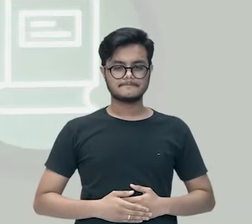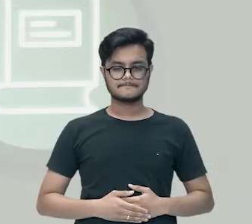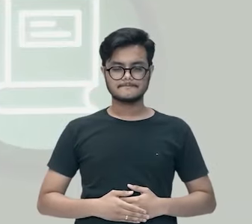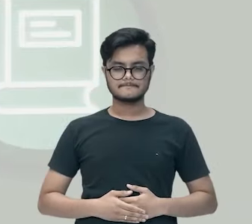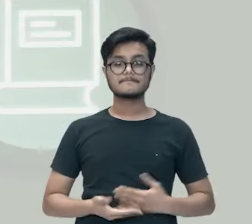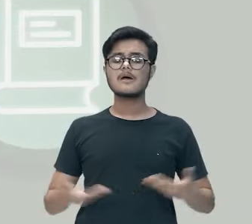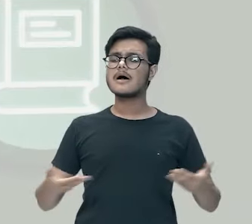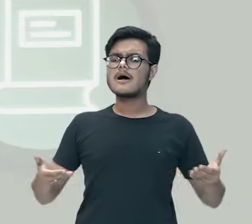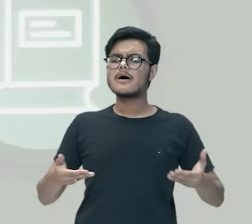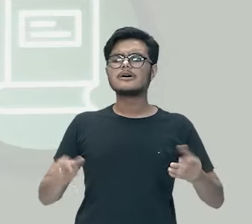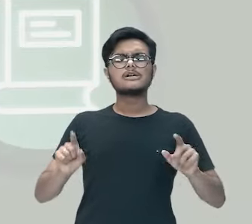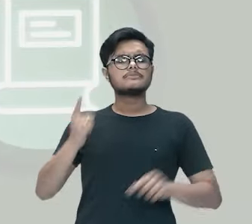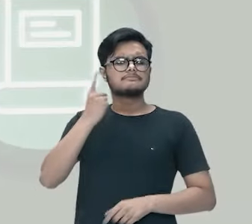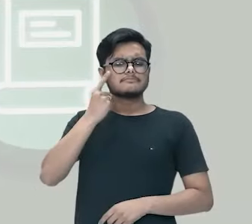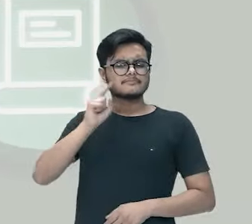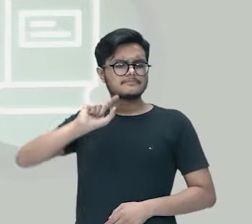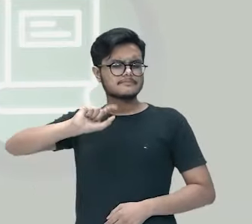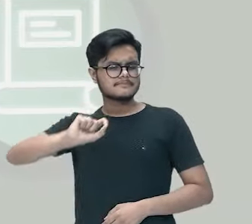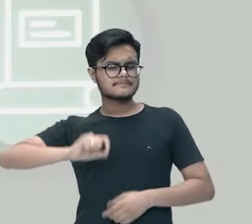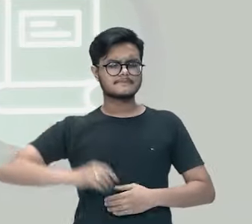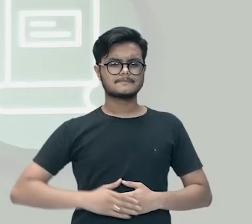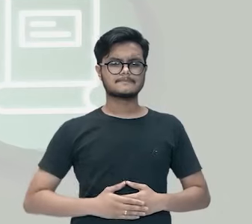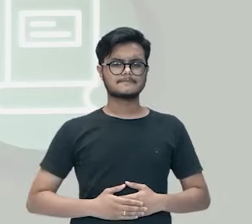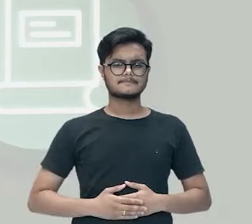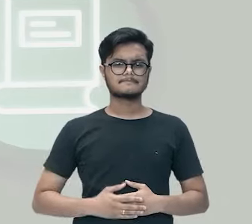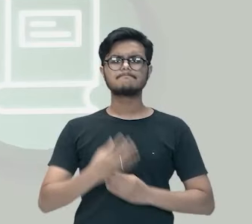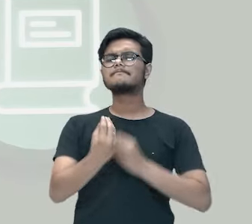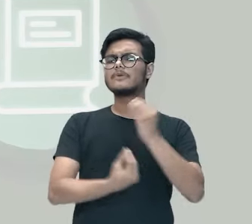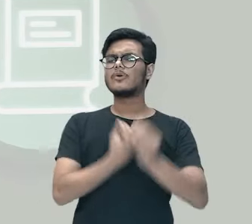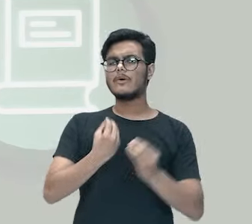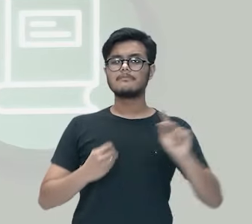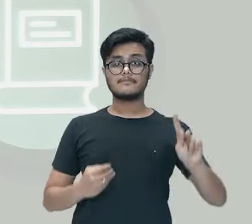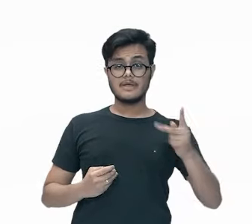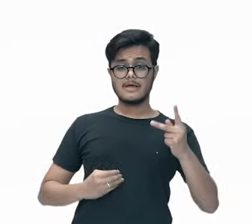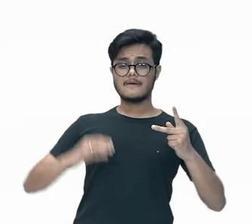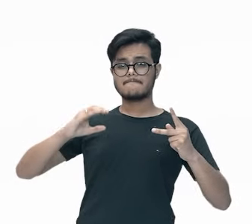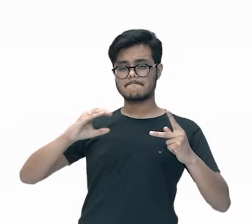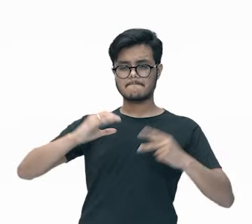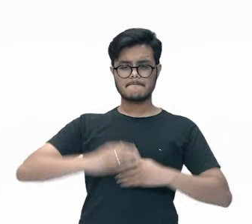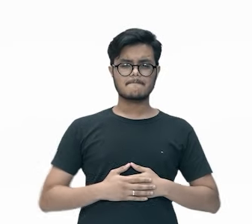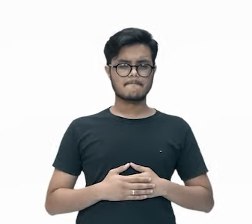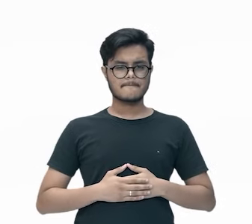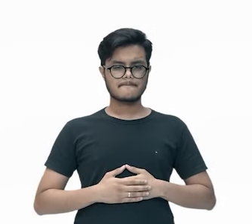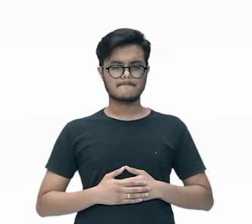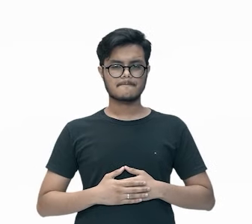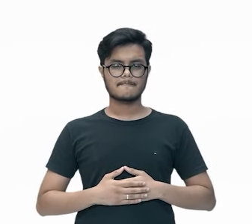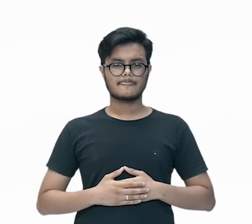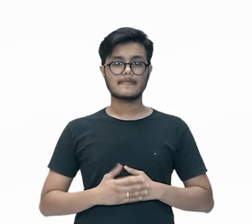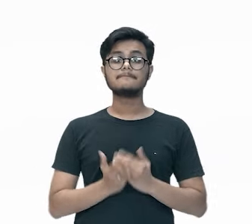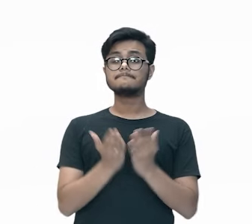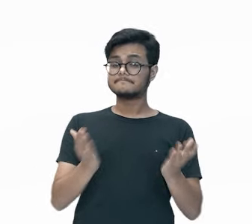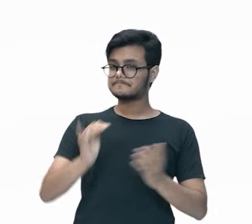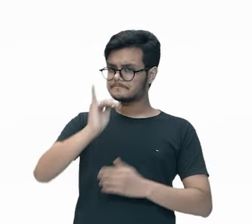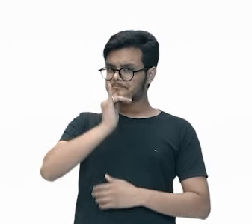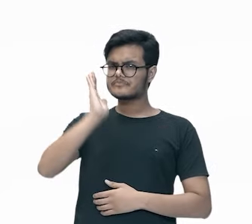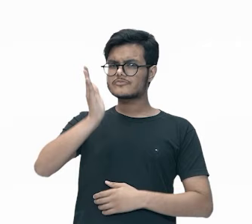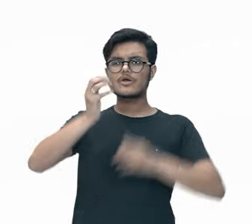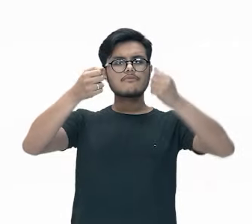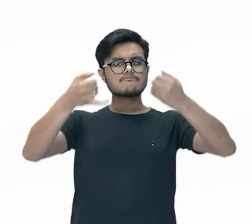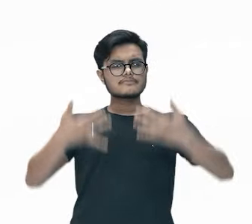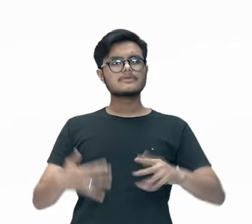dar uma olhadinha, tá, numa classificação desses hidrocarbonetos, ok? Olha só. Então, já falei para vocês que